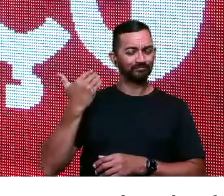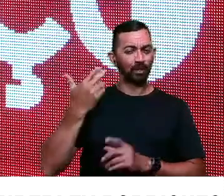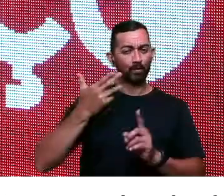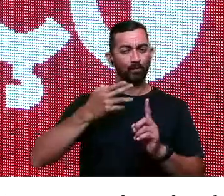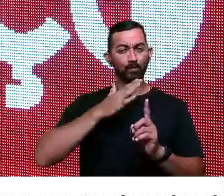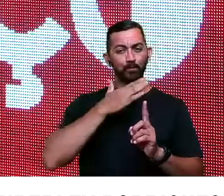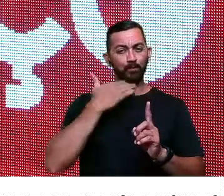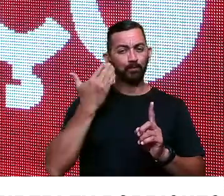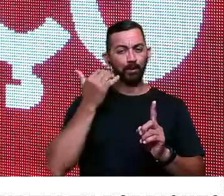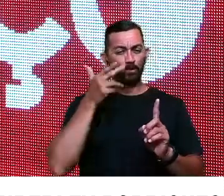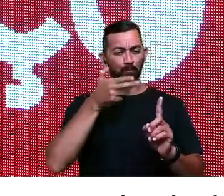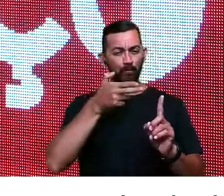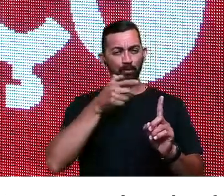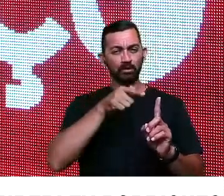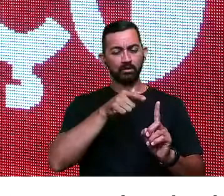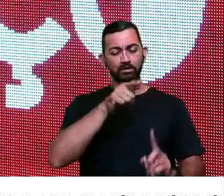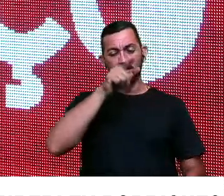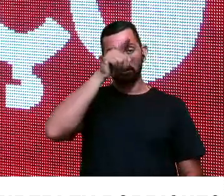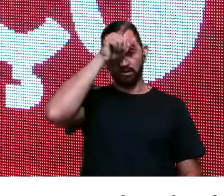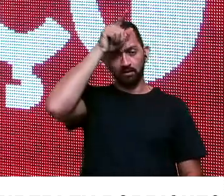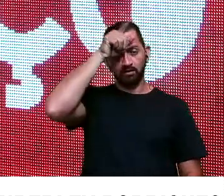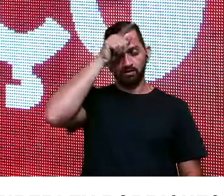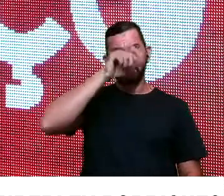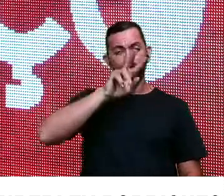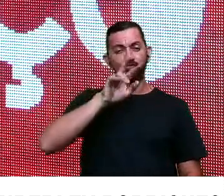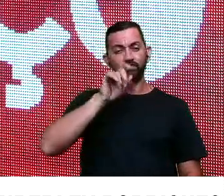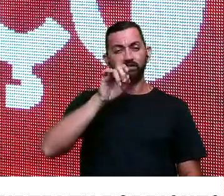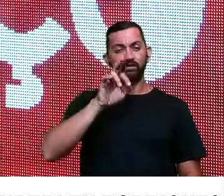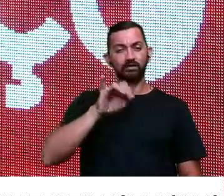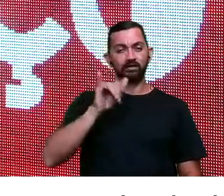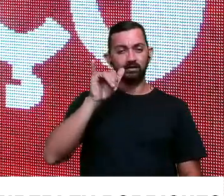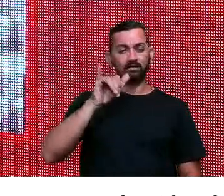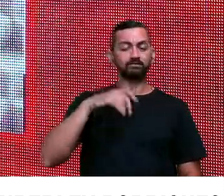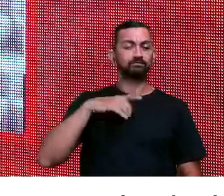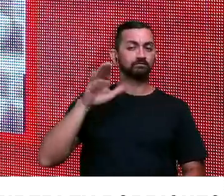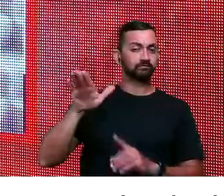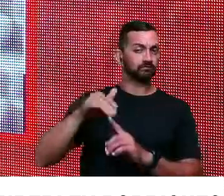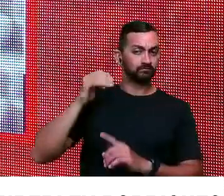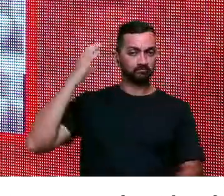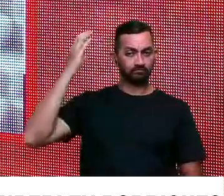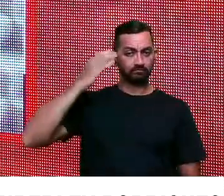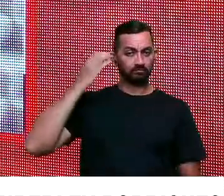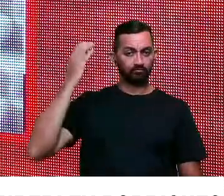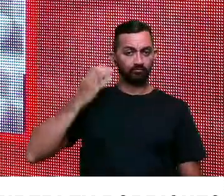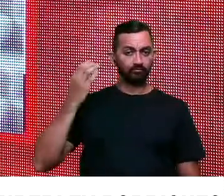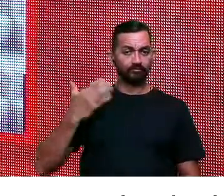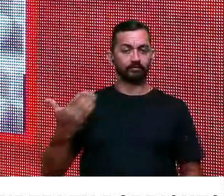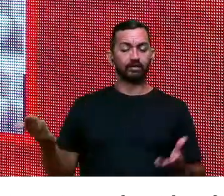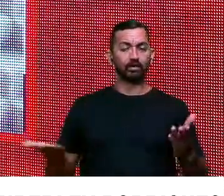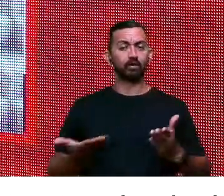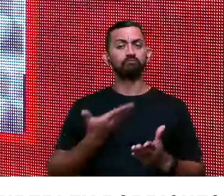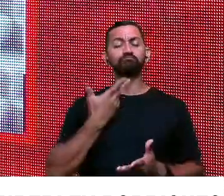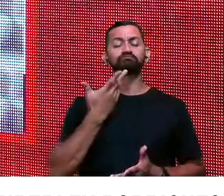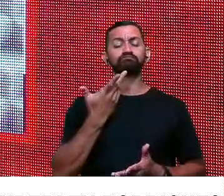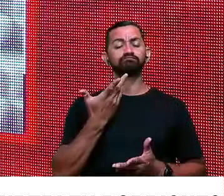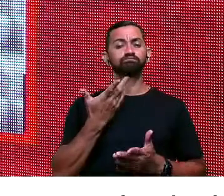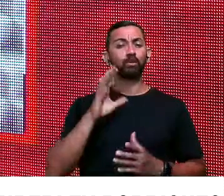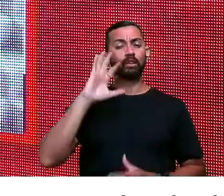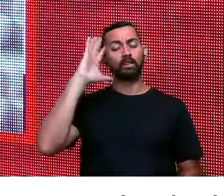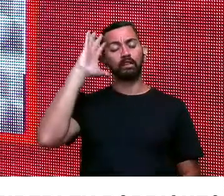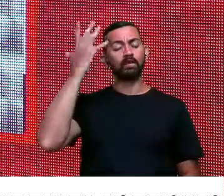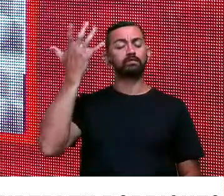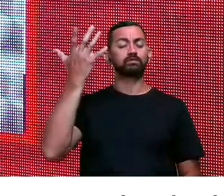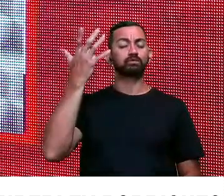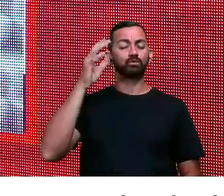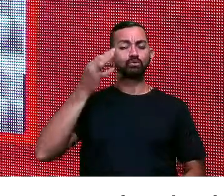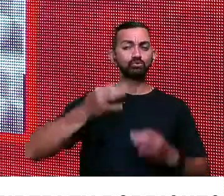assassinato do líder comunitário Vanderlei Rodrigues. Eu vou chamar a Ciarla Barbosa, que está aqui com a gente. Ciarla, vamos começar falando dessa decisão